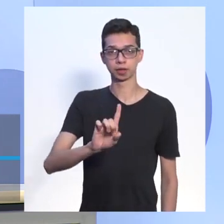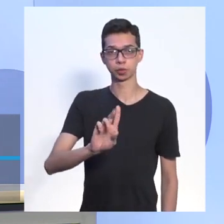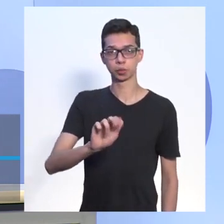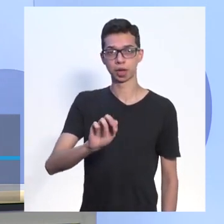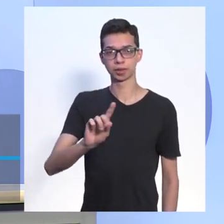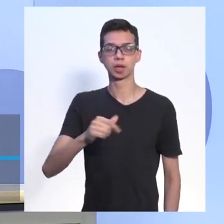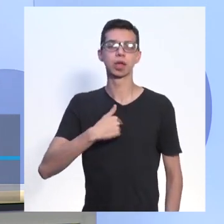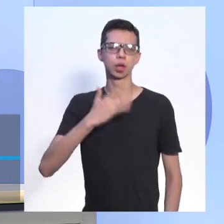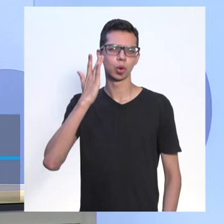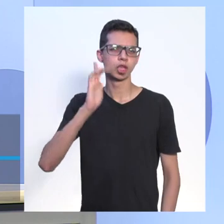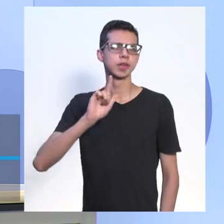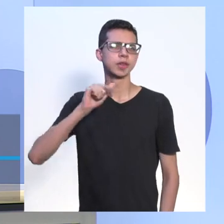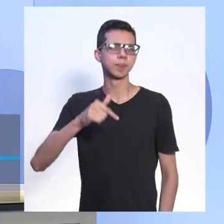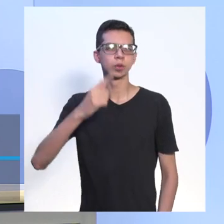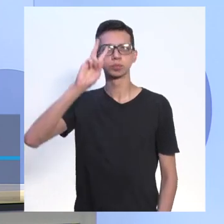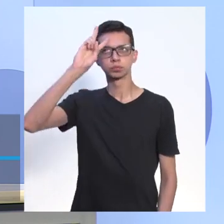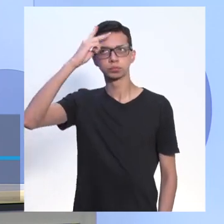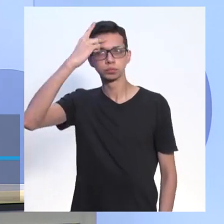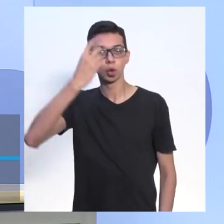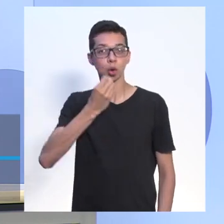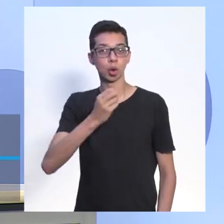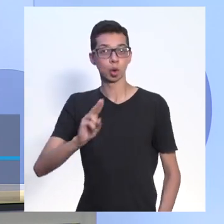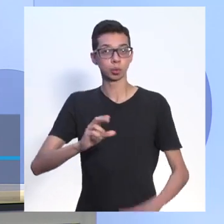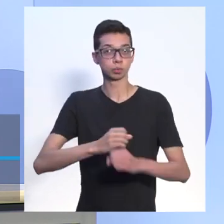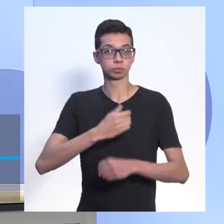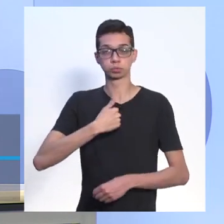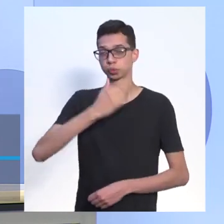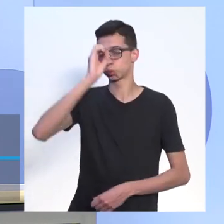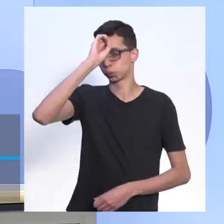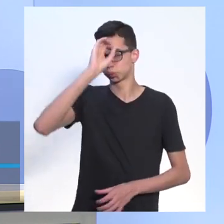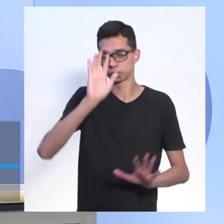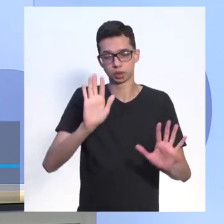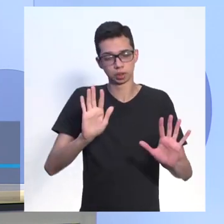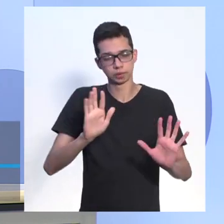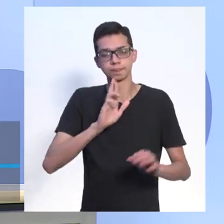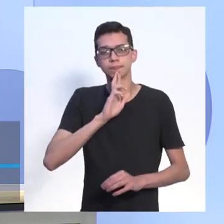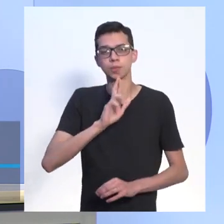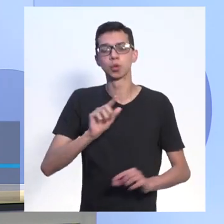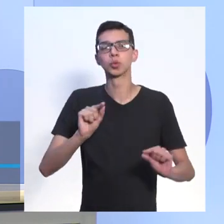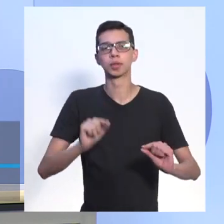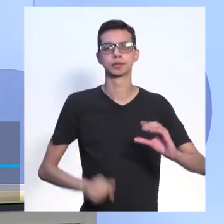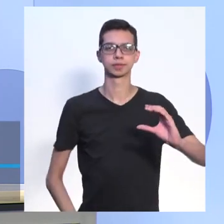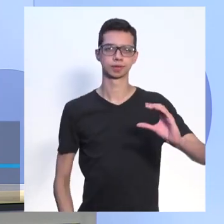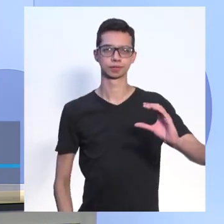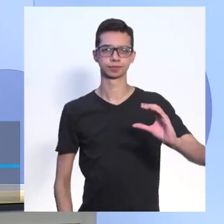de ideia ou fizeram a conta, eu não sei, Né? colocaram como resposta a C.